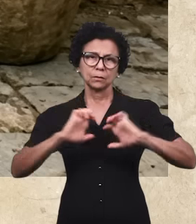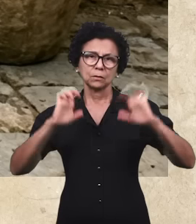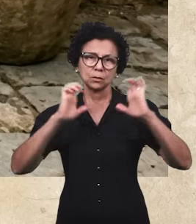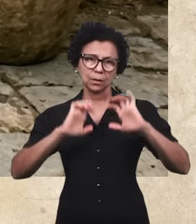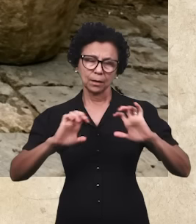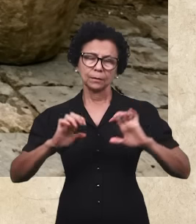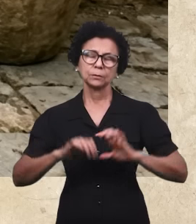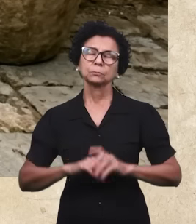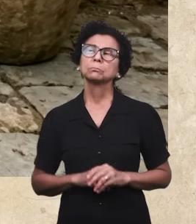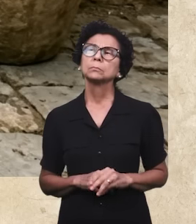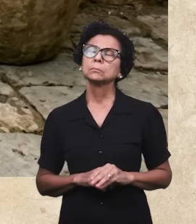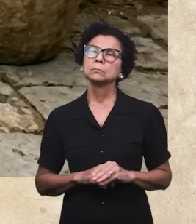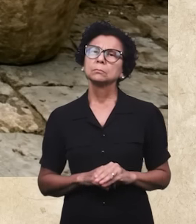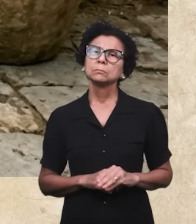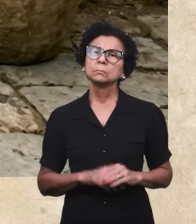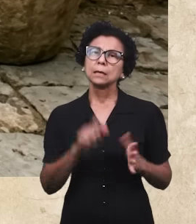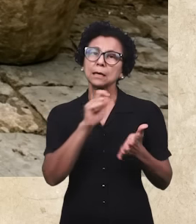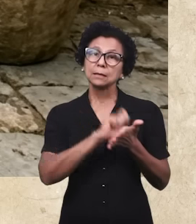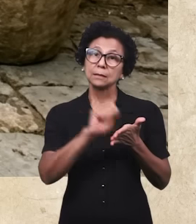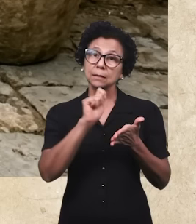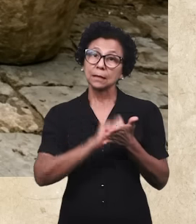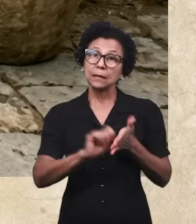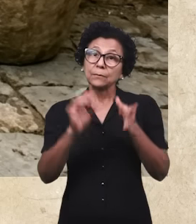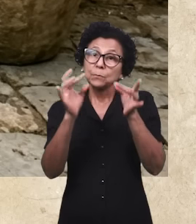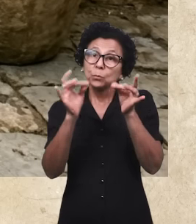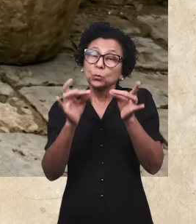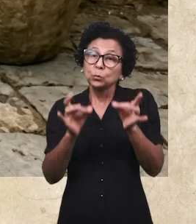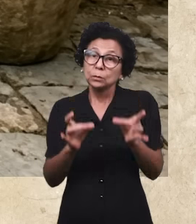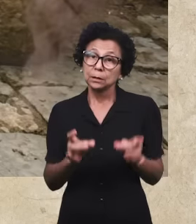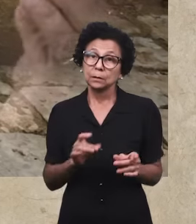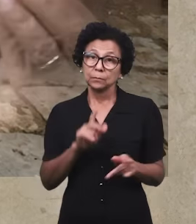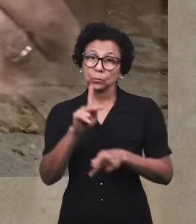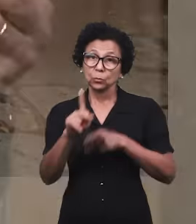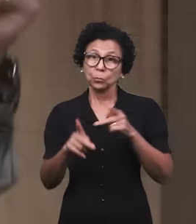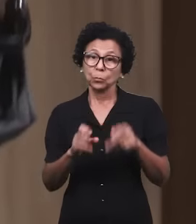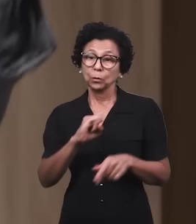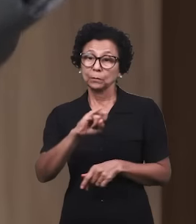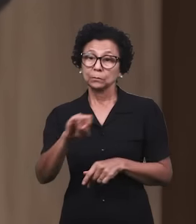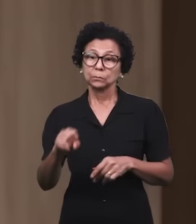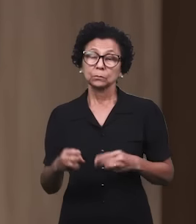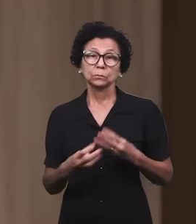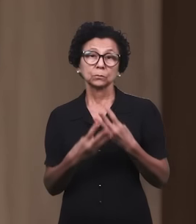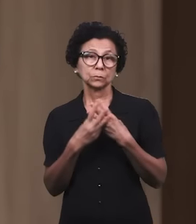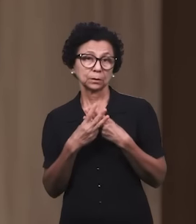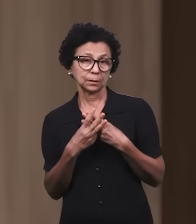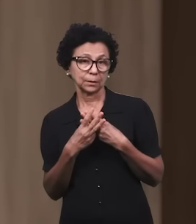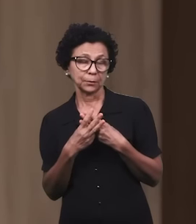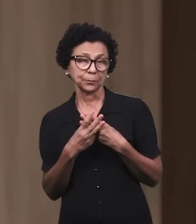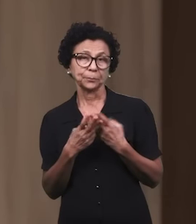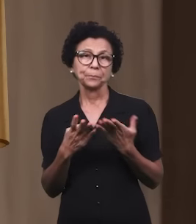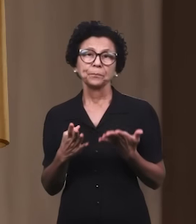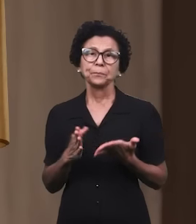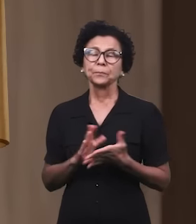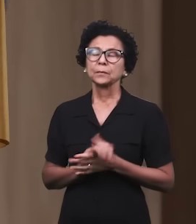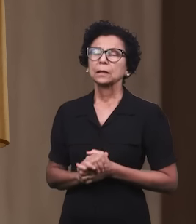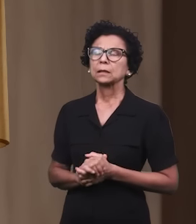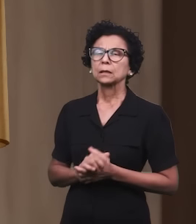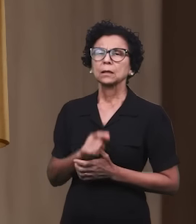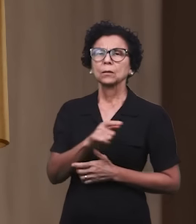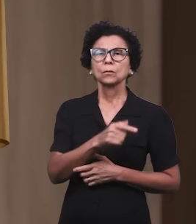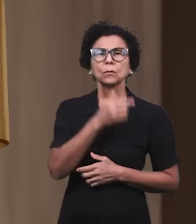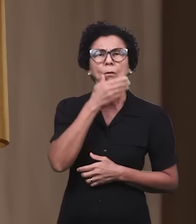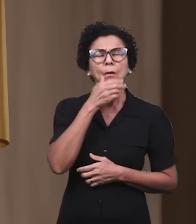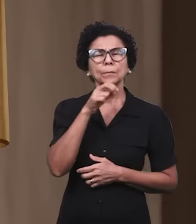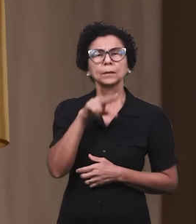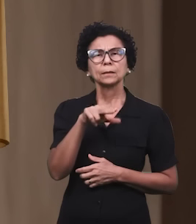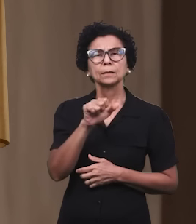muitos detalhes da vida judaica, né? Então, quando ele fala para Natanael, eu